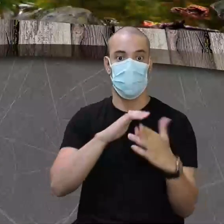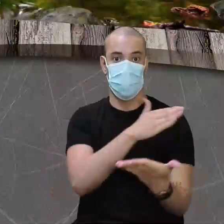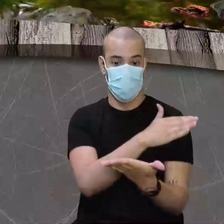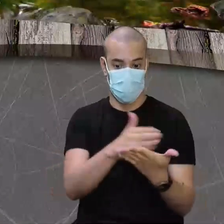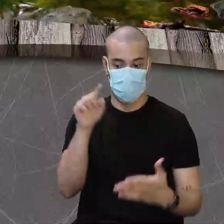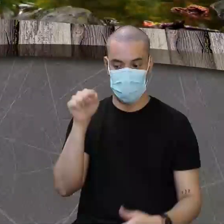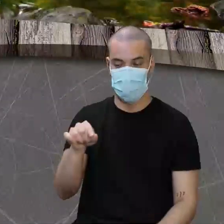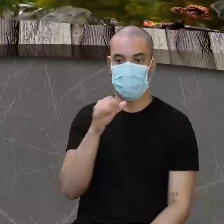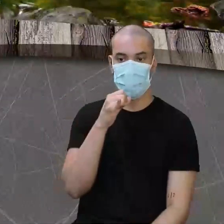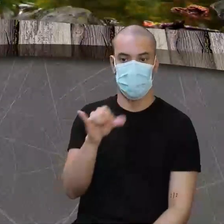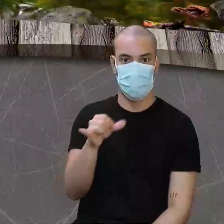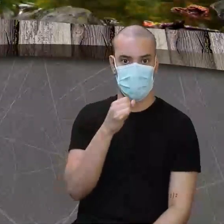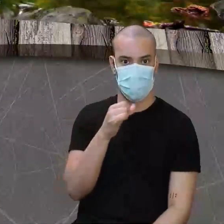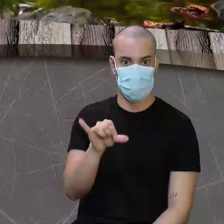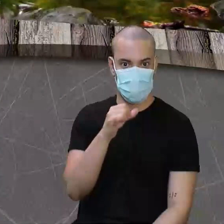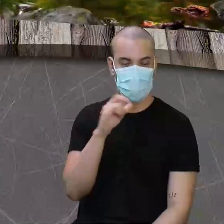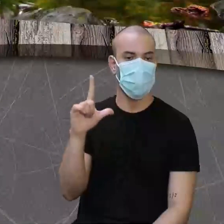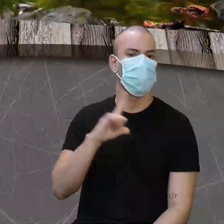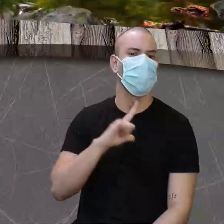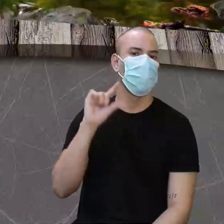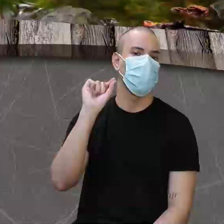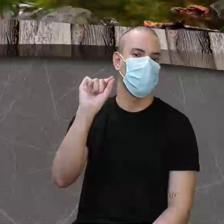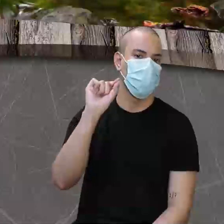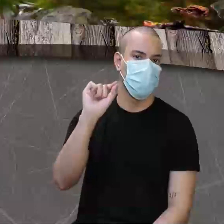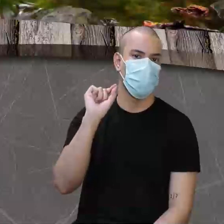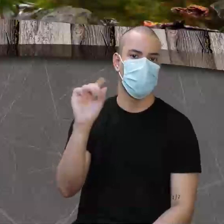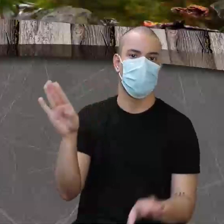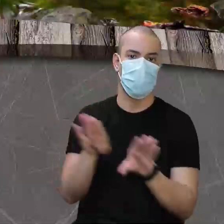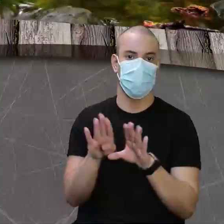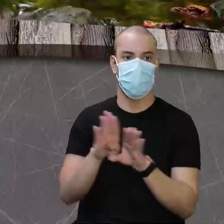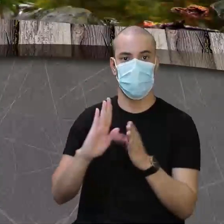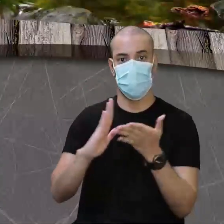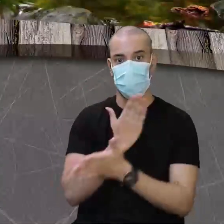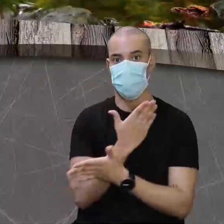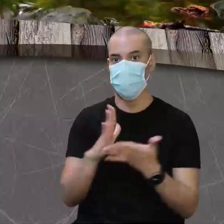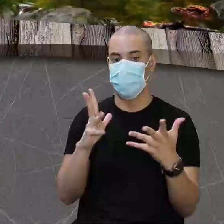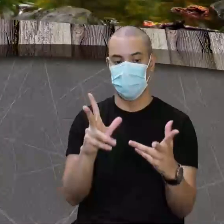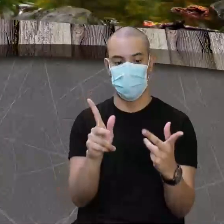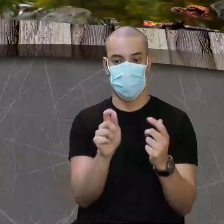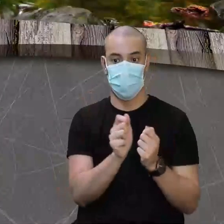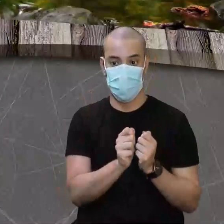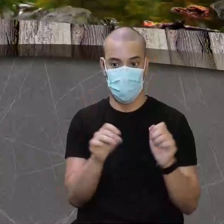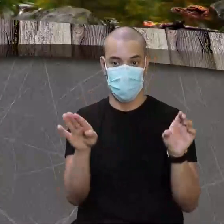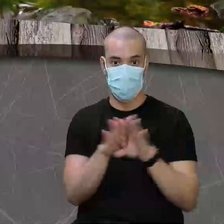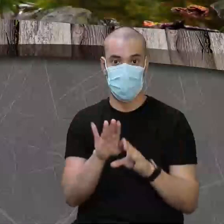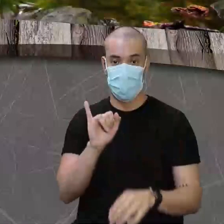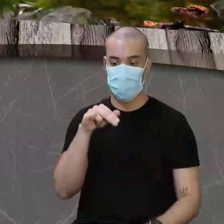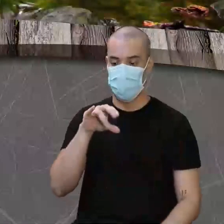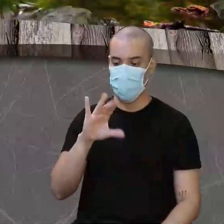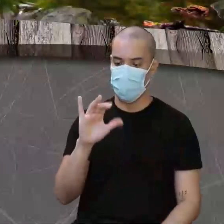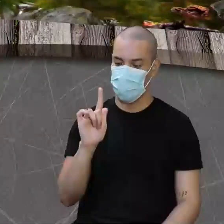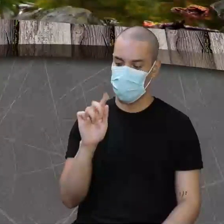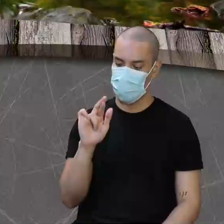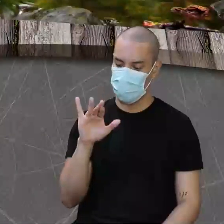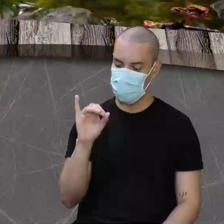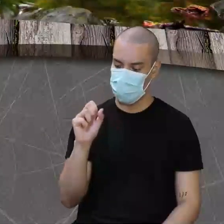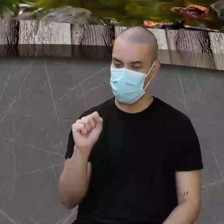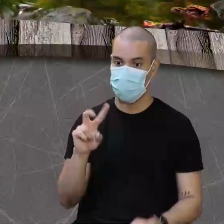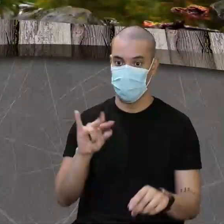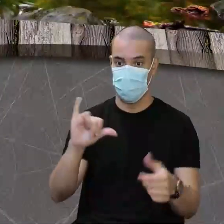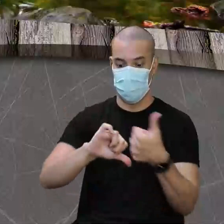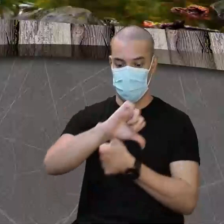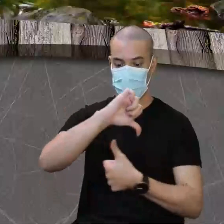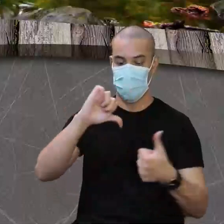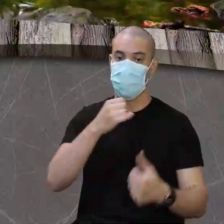dessa energia luminosa e as substâncias inorgânicas que eles vão estar absorvendo, eles vão transformar isso